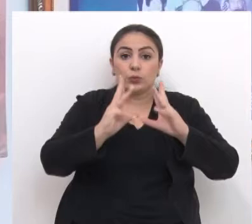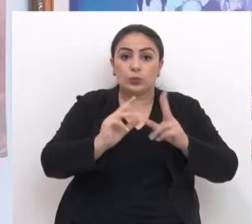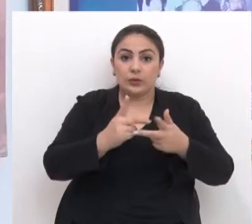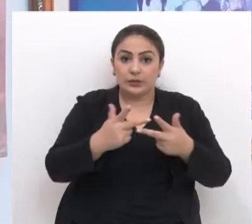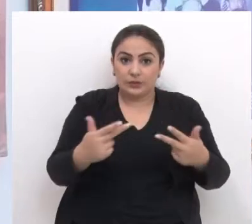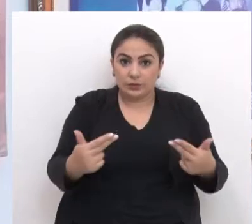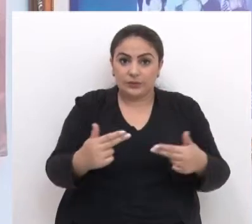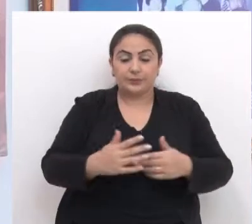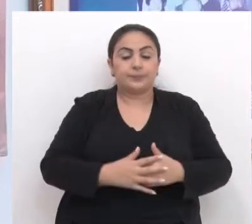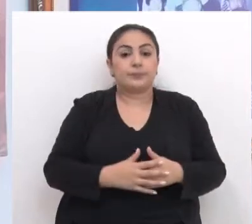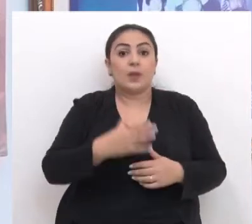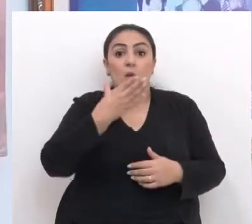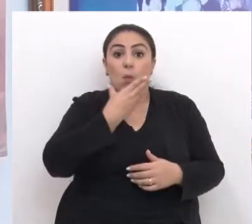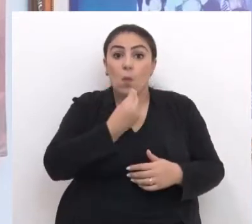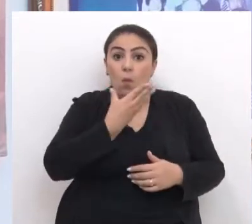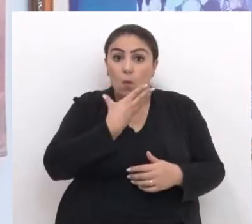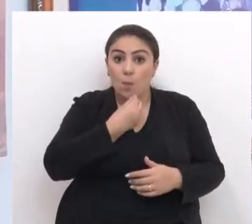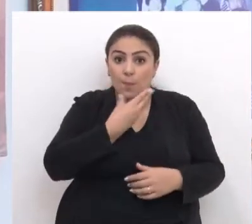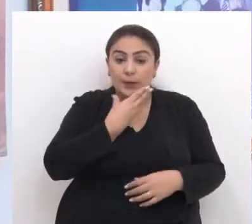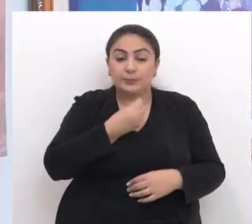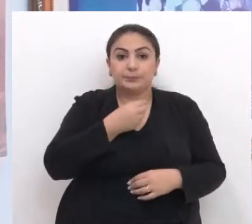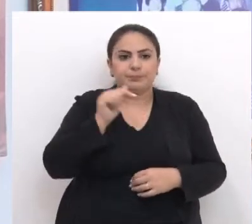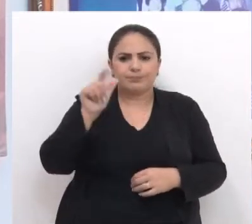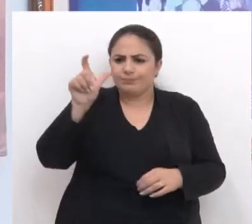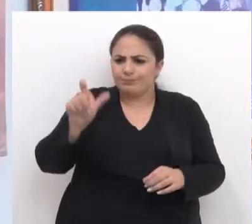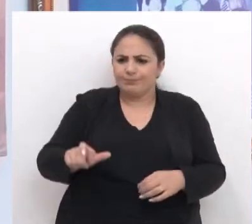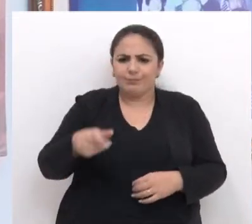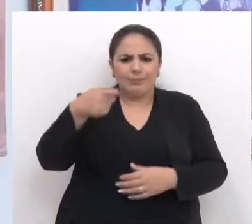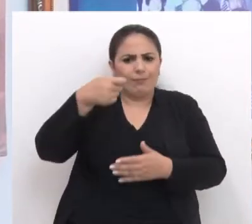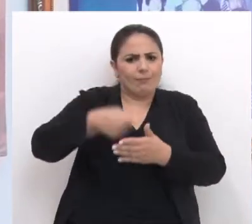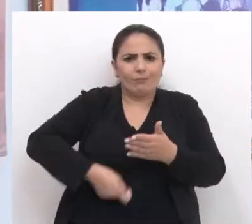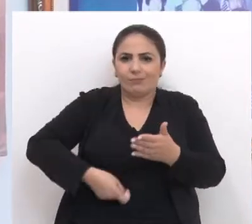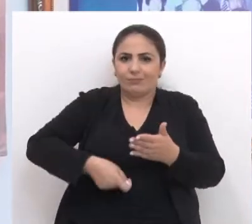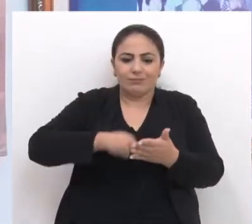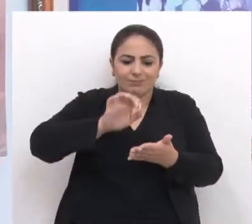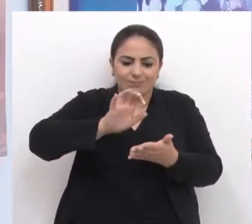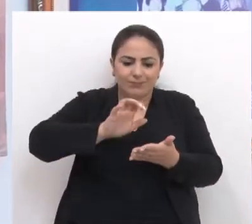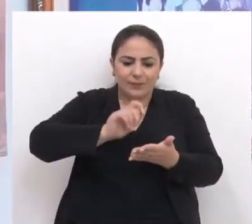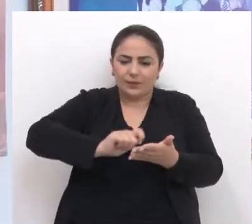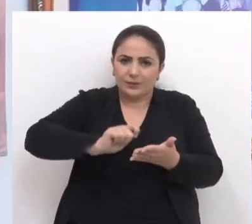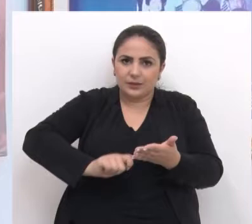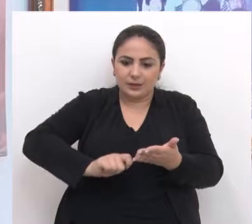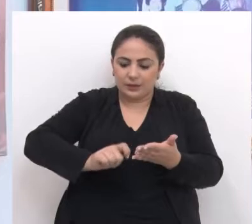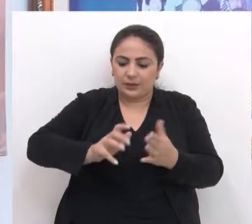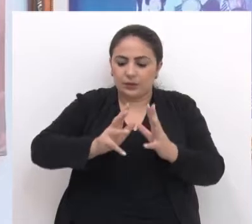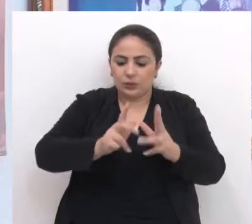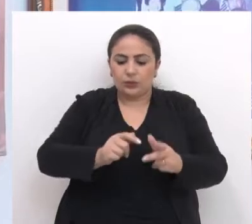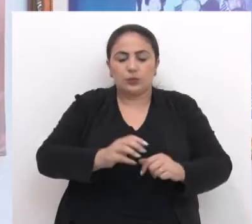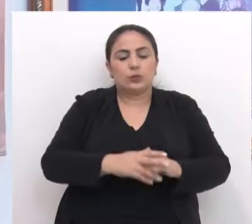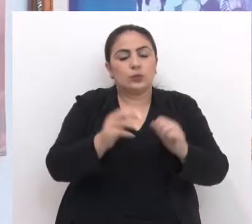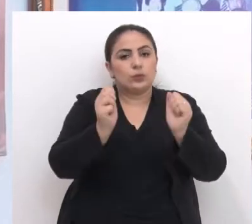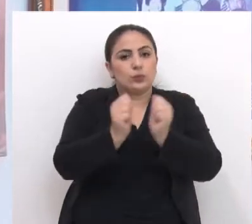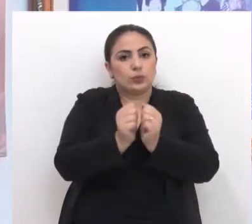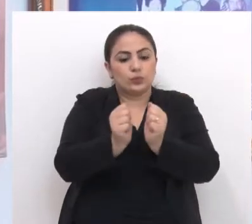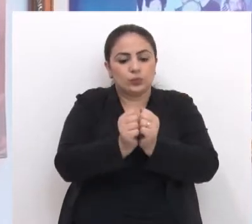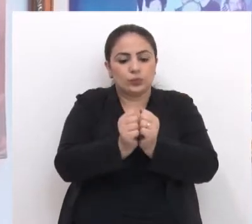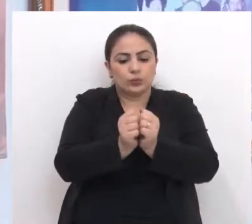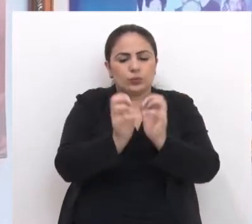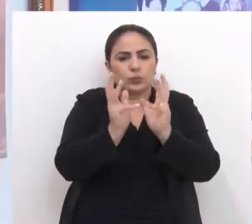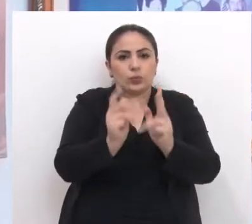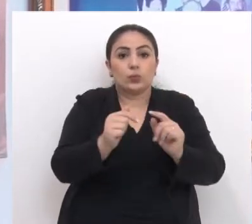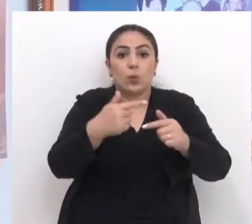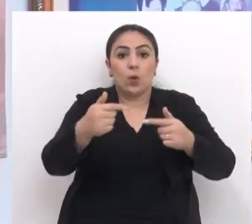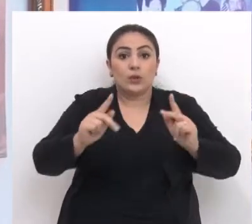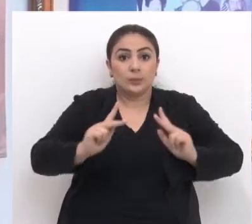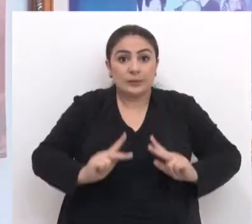nossas raízes. É um homem, é um escritor, né, que junto